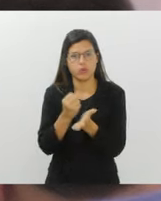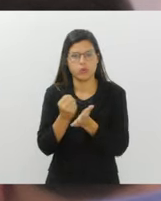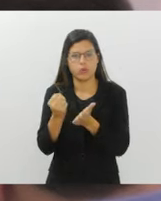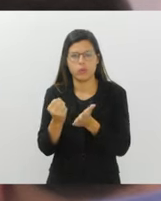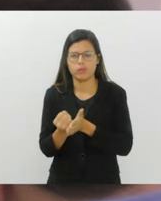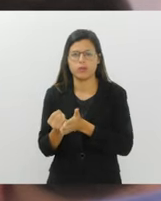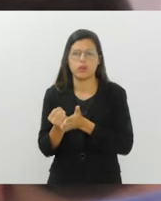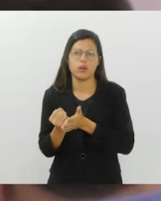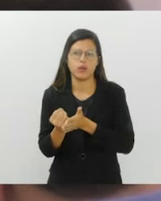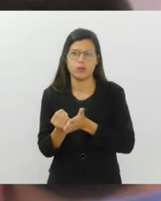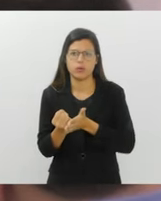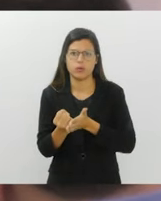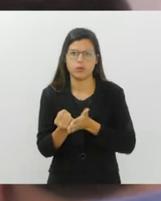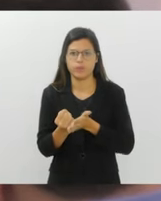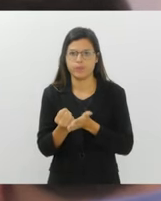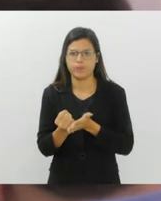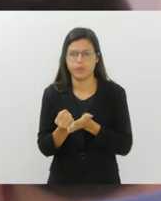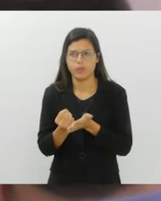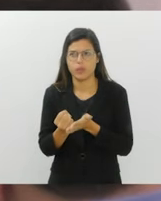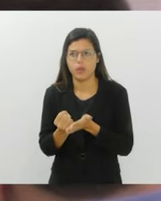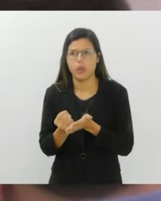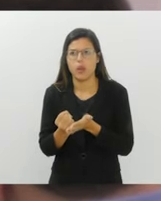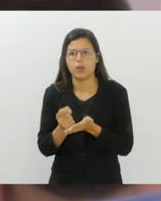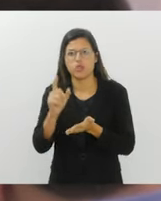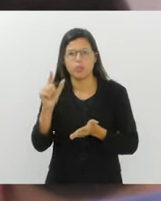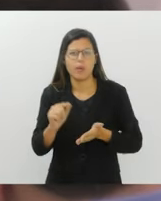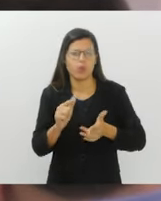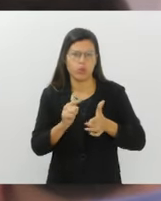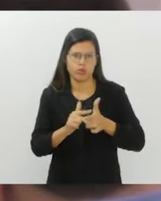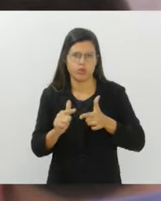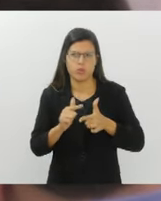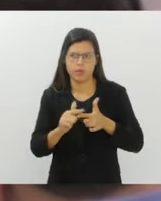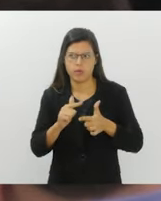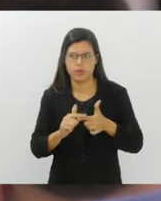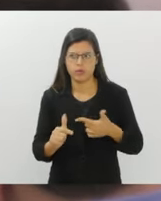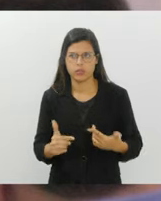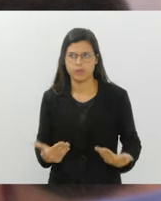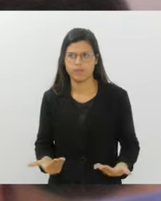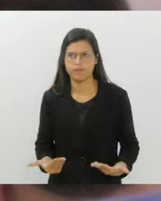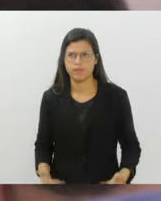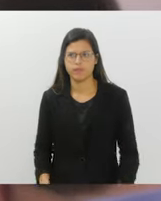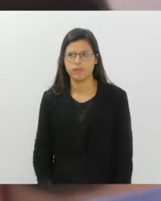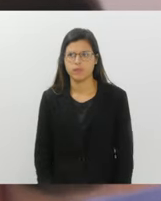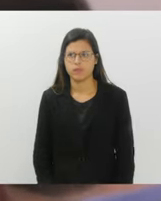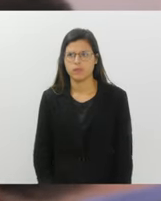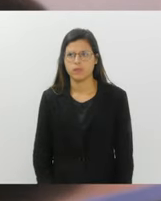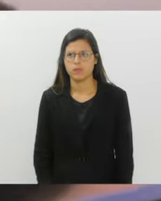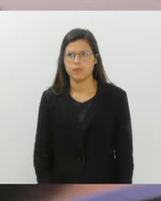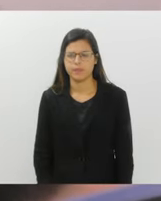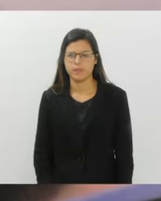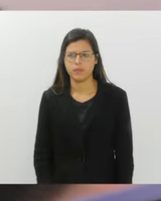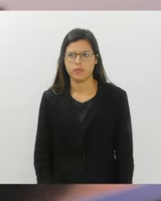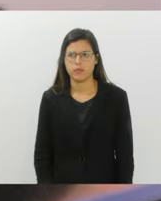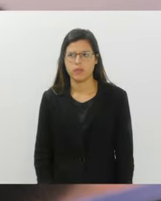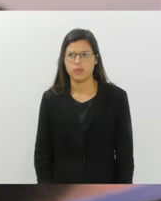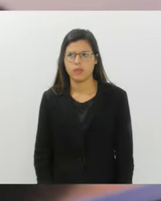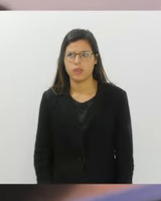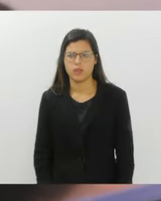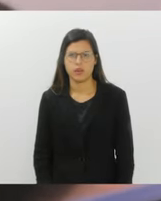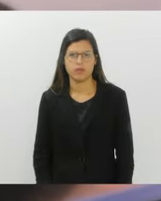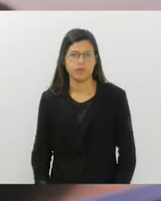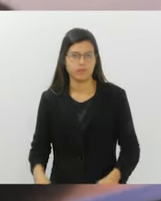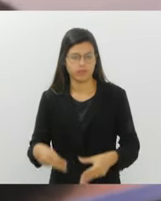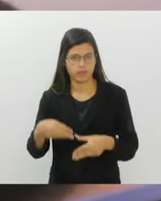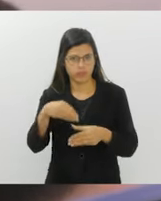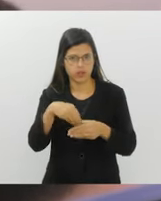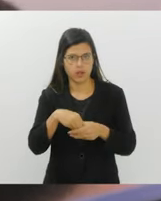forma menos problemática possível, né? E dentro dessa forma de